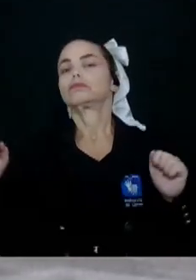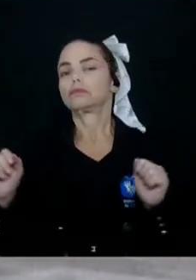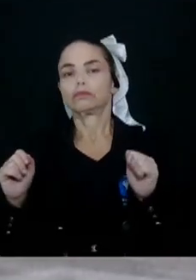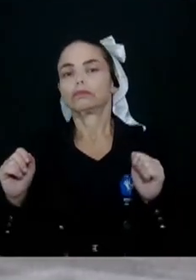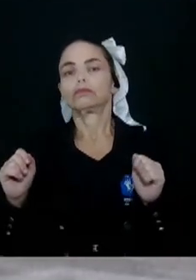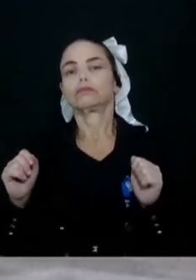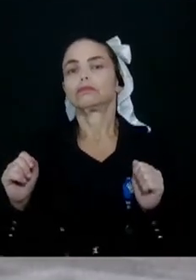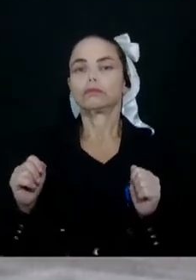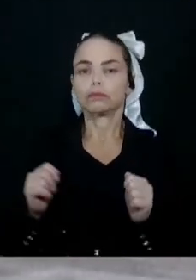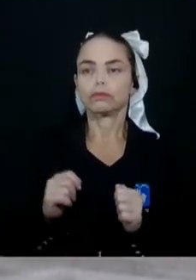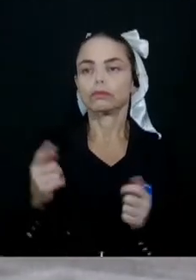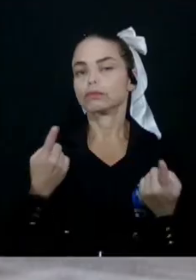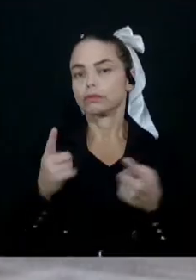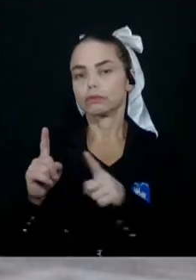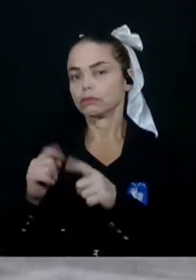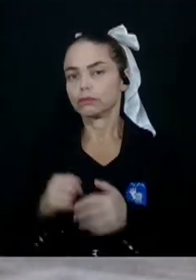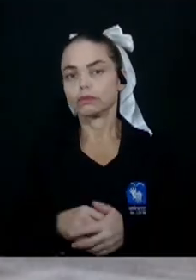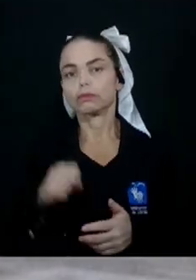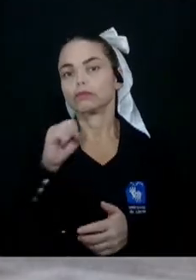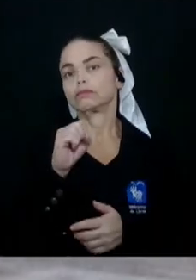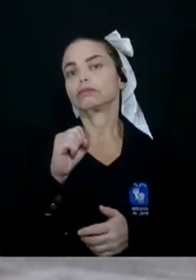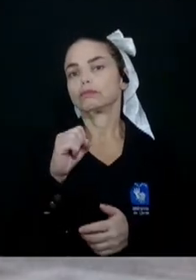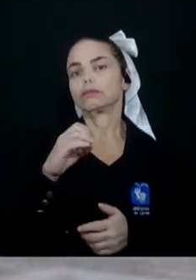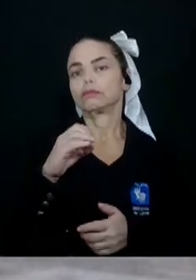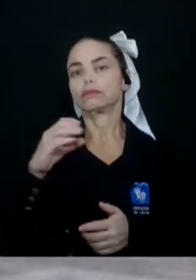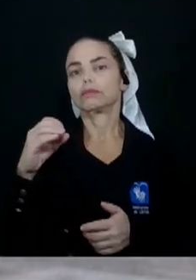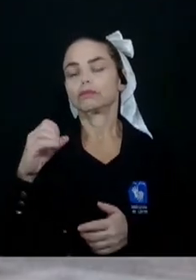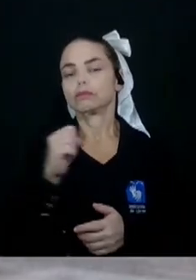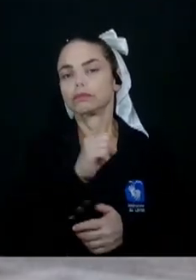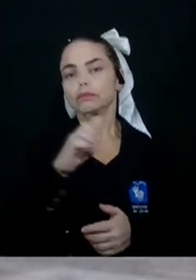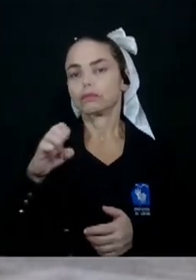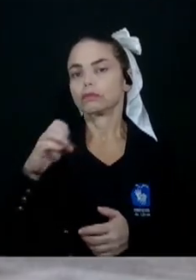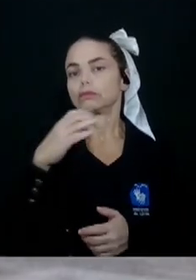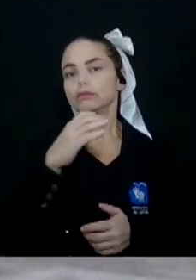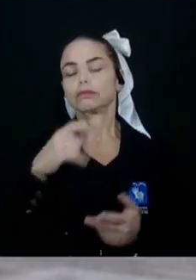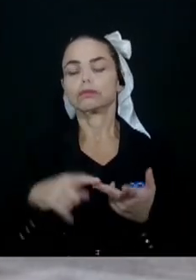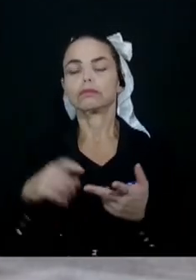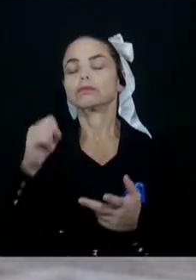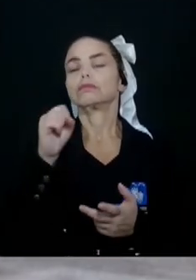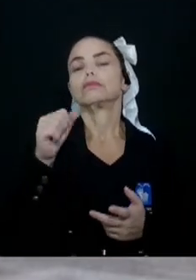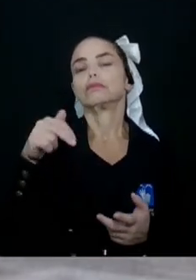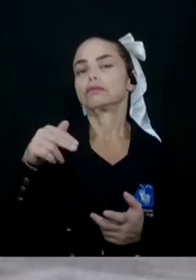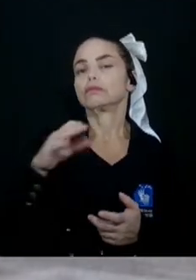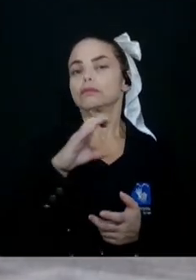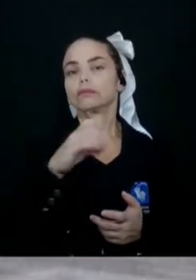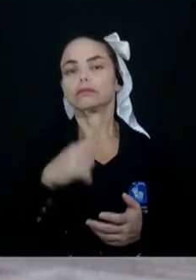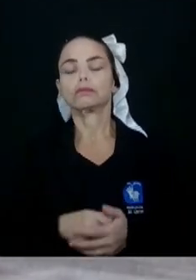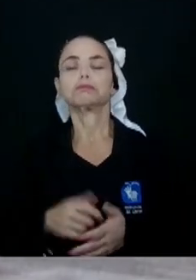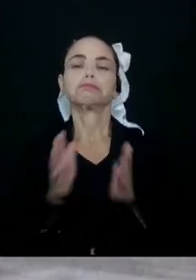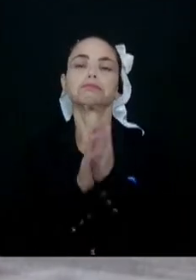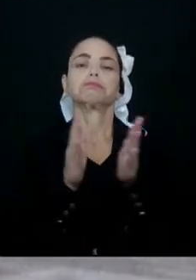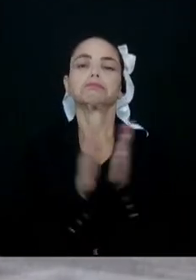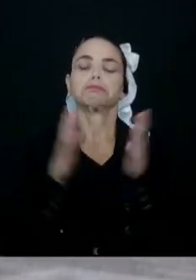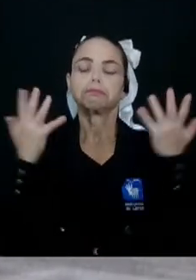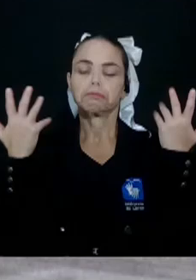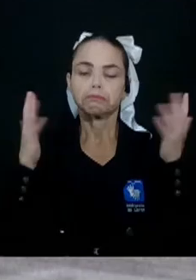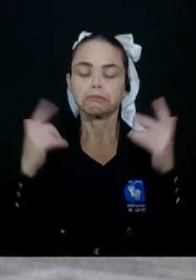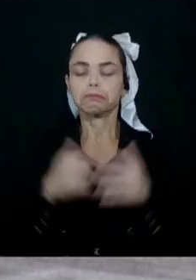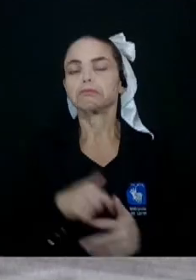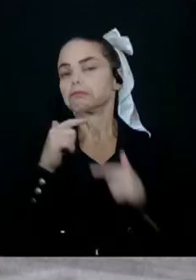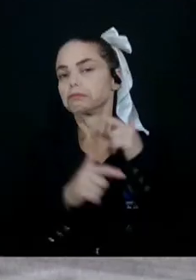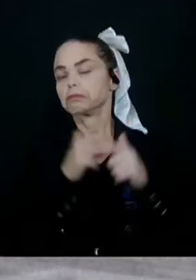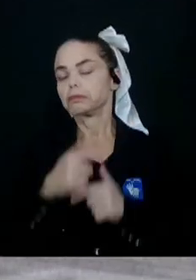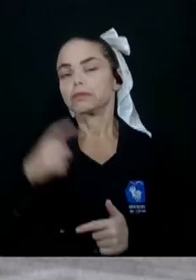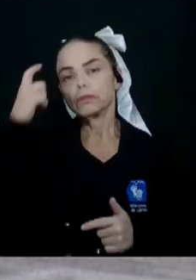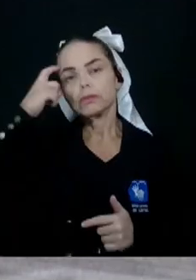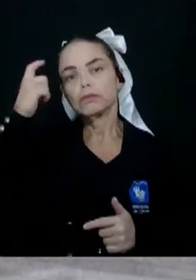contra o SESC e o SENAC. A gente só ouve falar elogios do trabalho que eles desenvolvem. Então, que se pense, se vai criar uma